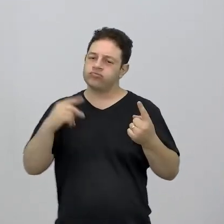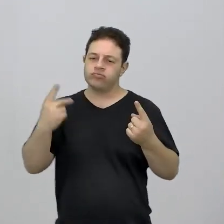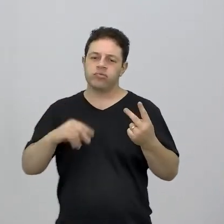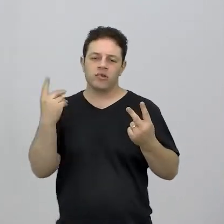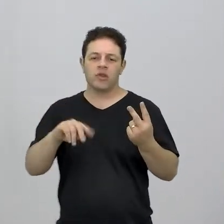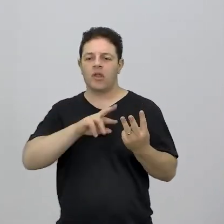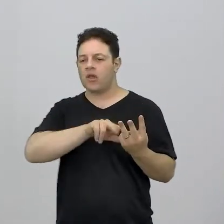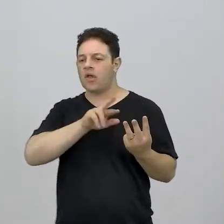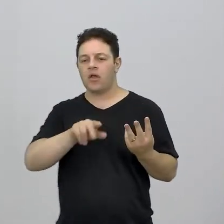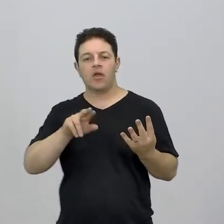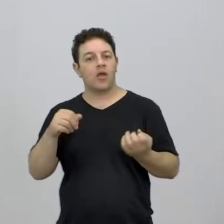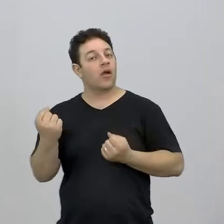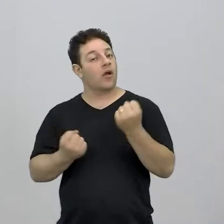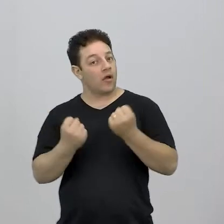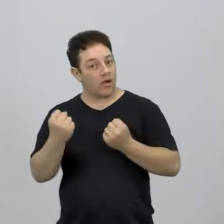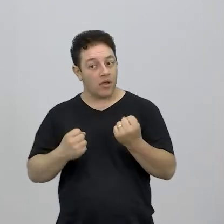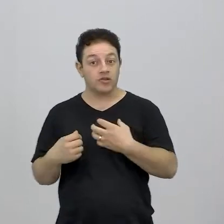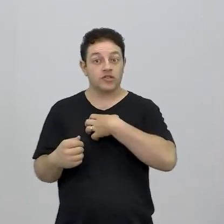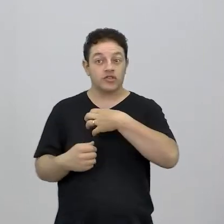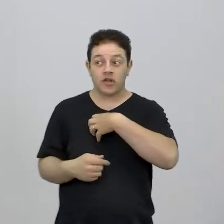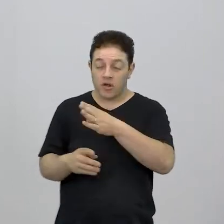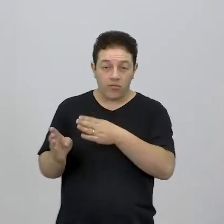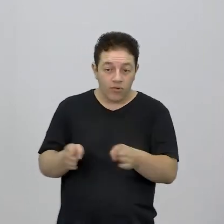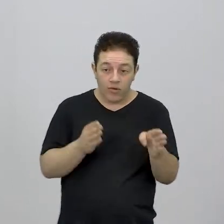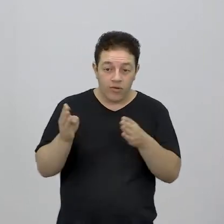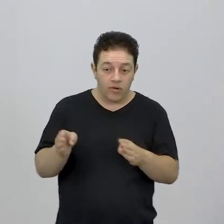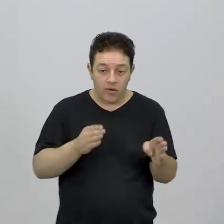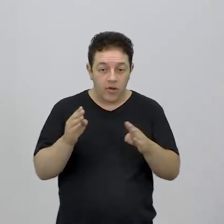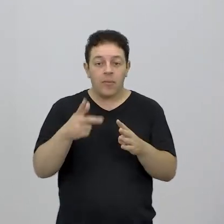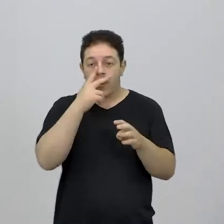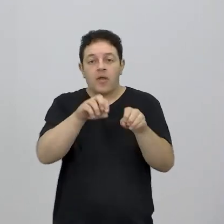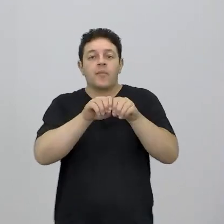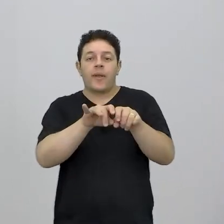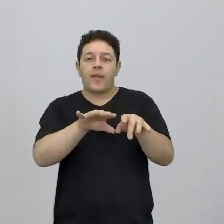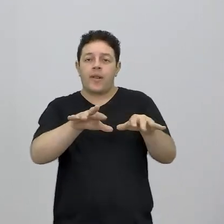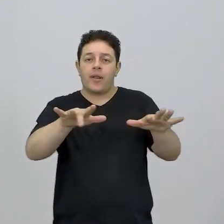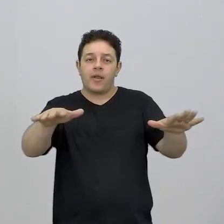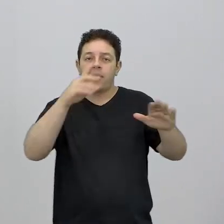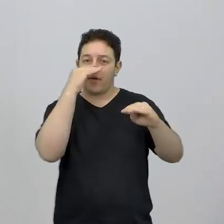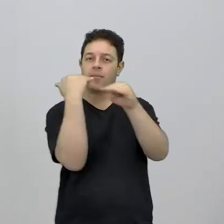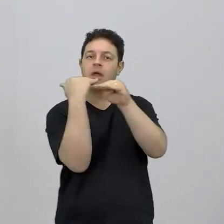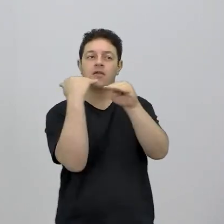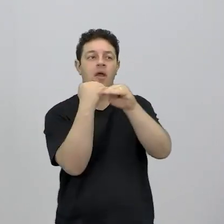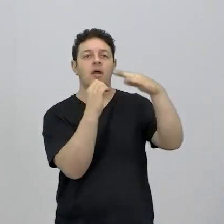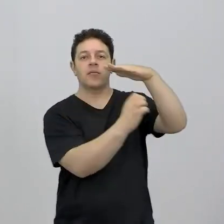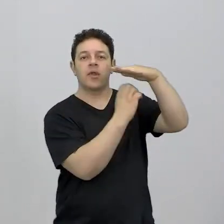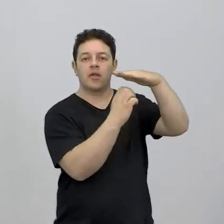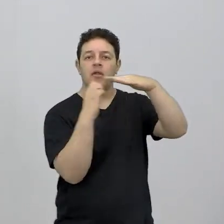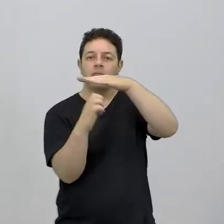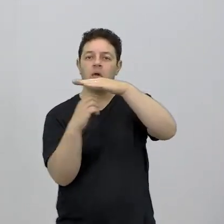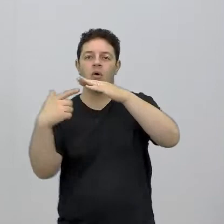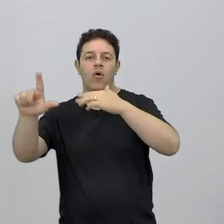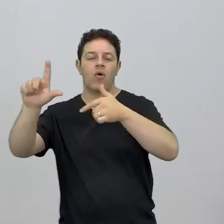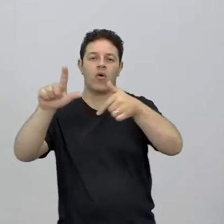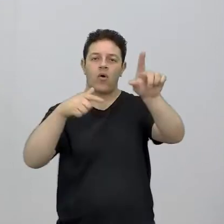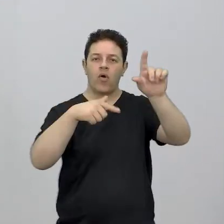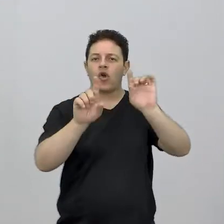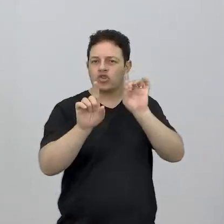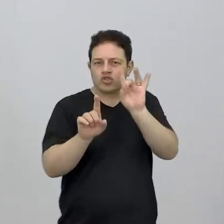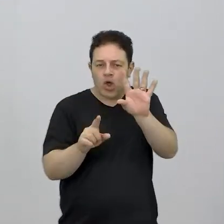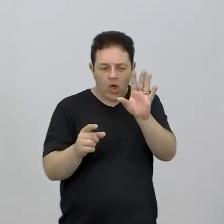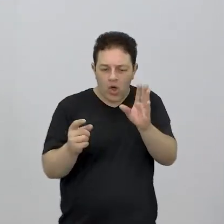produzir automóveis, e esse modelo ele também passou a servir como padrão para outras áreas, não só da